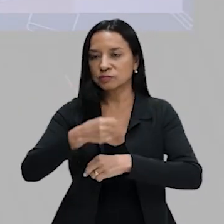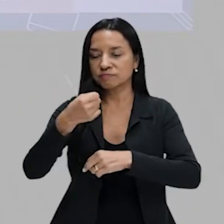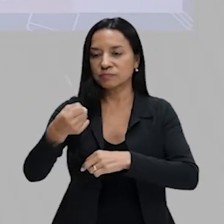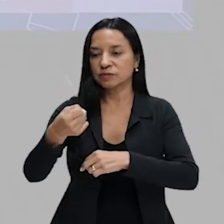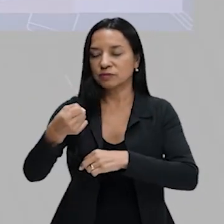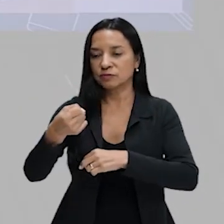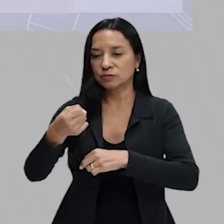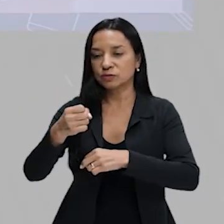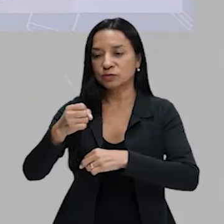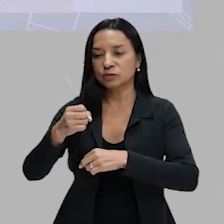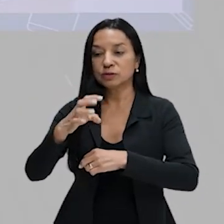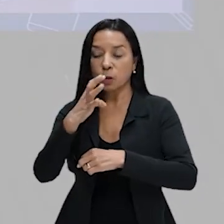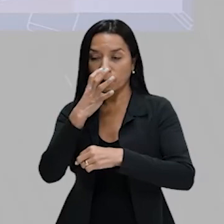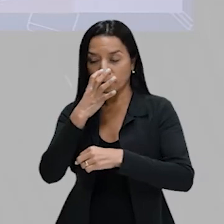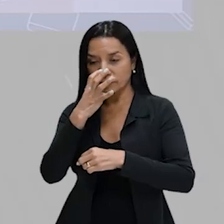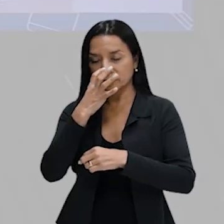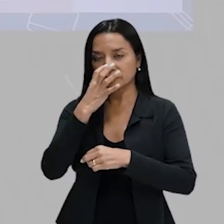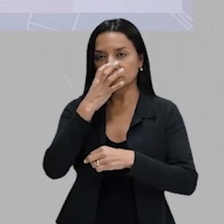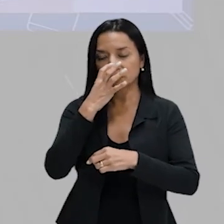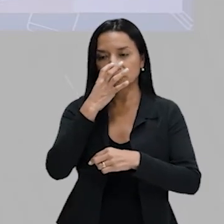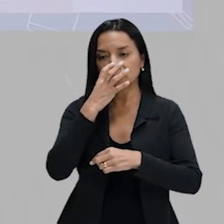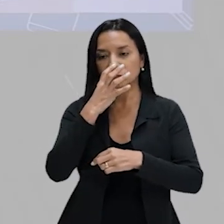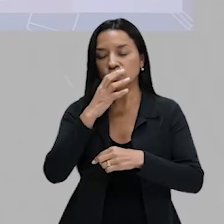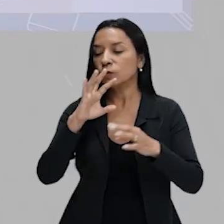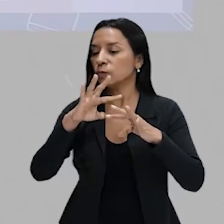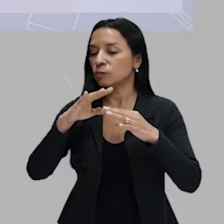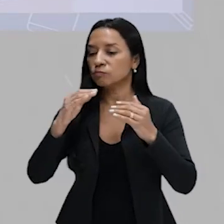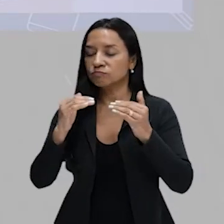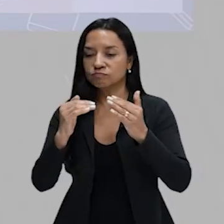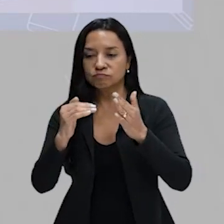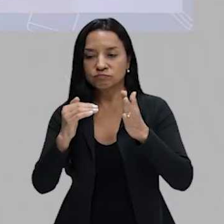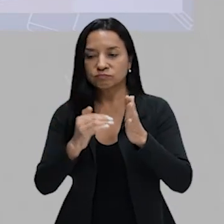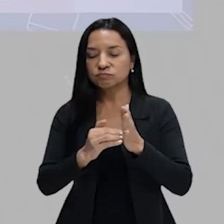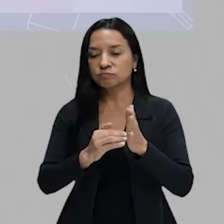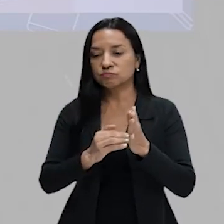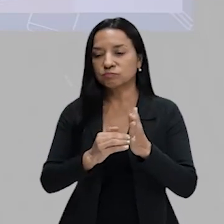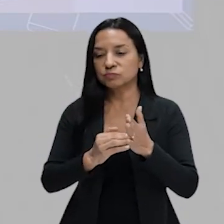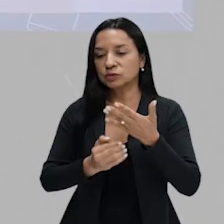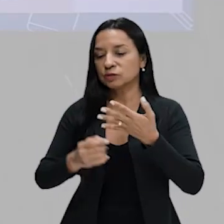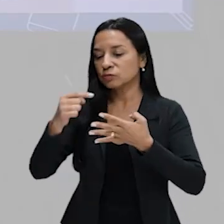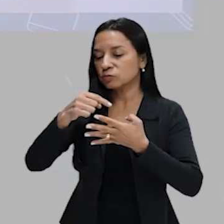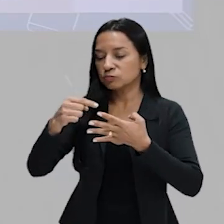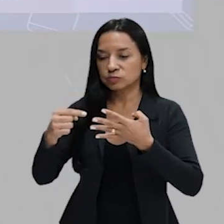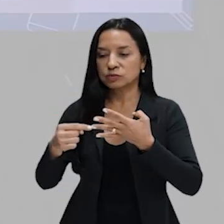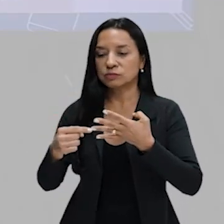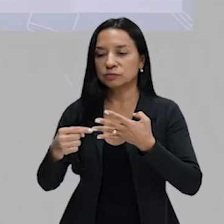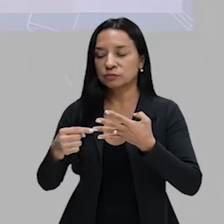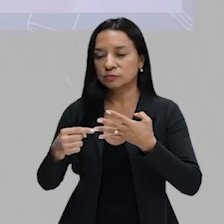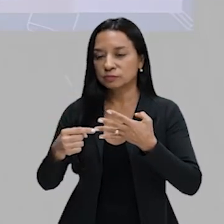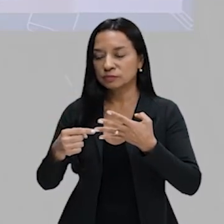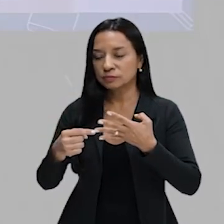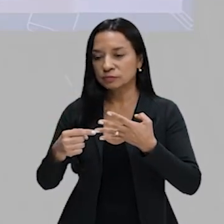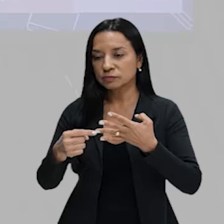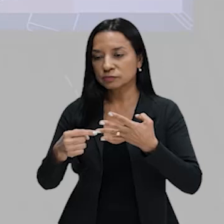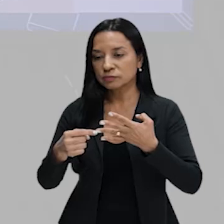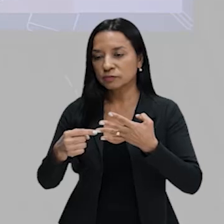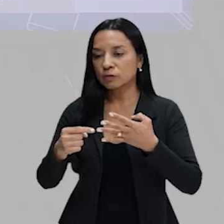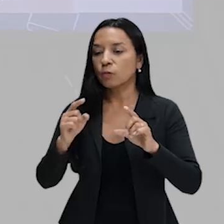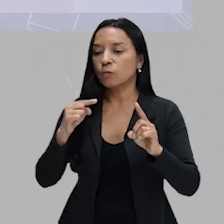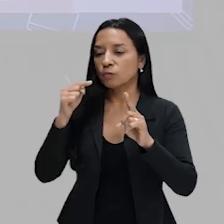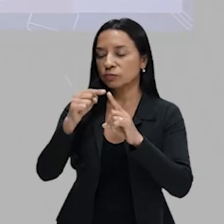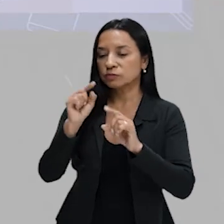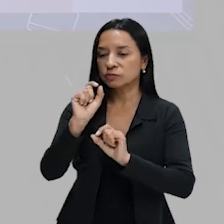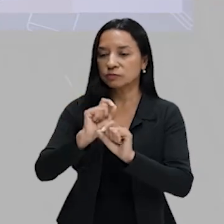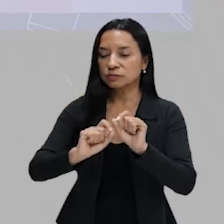Entrevistas, observações. Então, todos esses passos aqui que estão sendo dados é com o